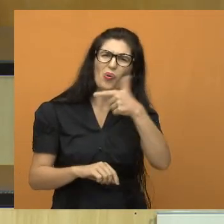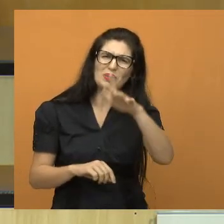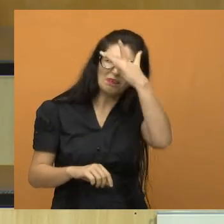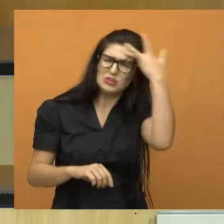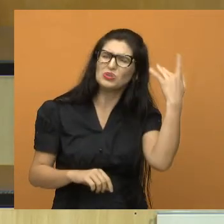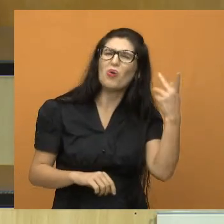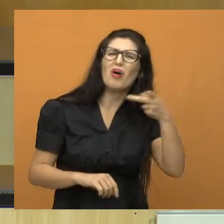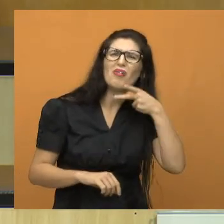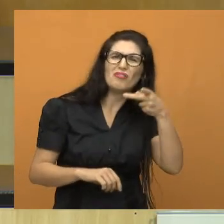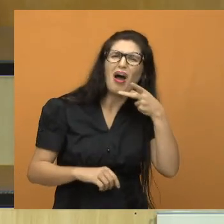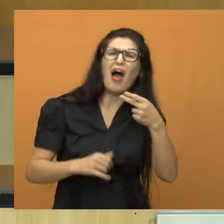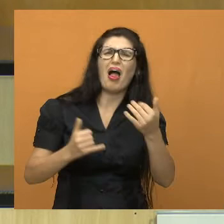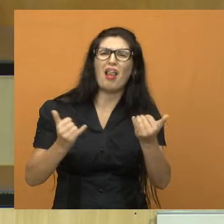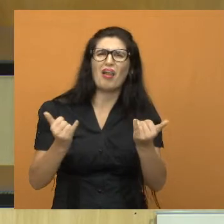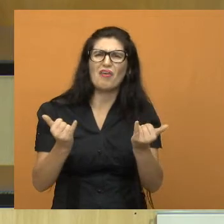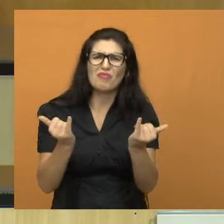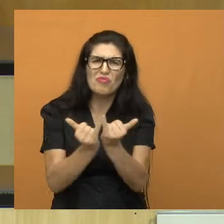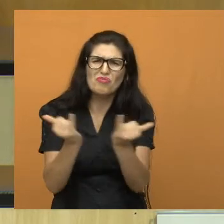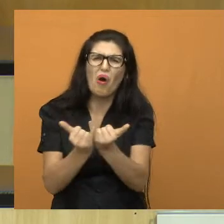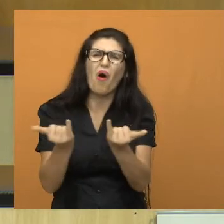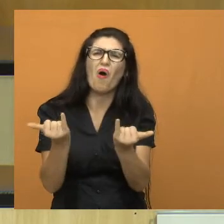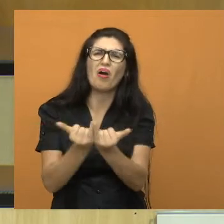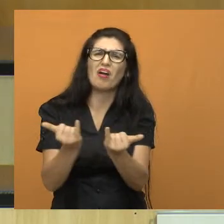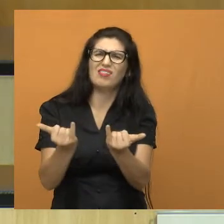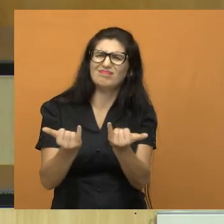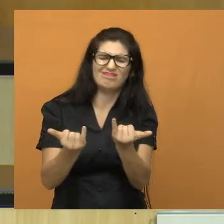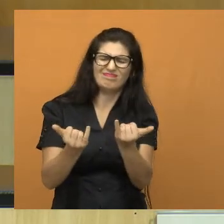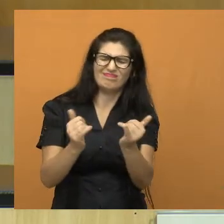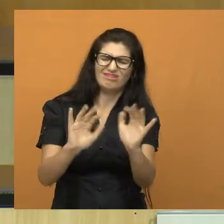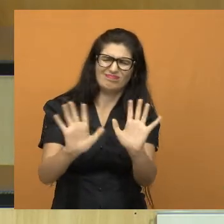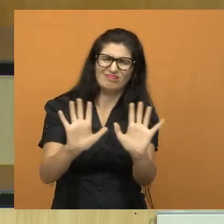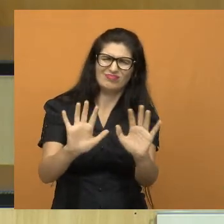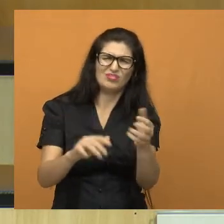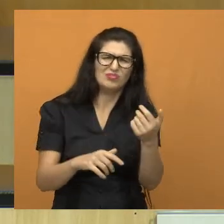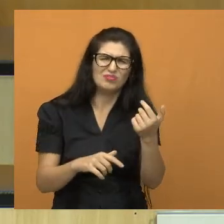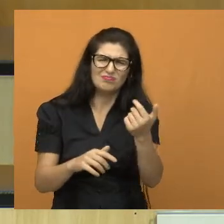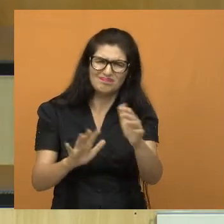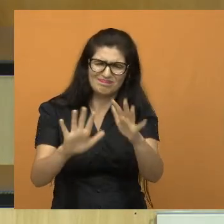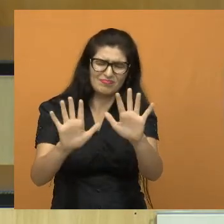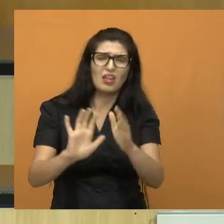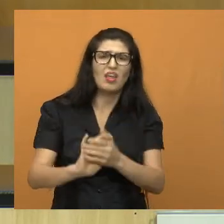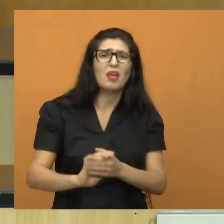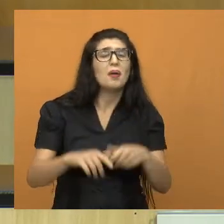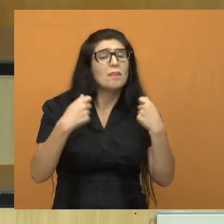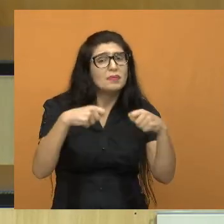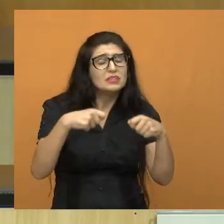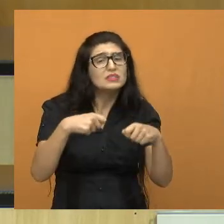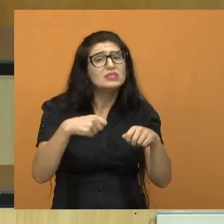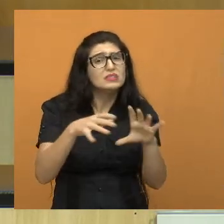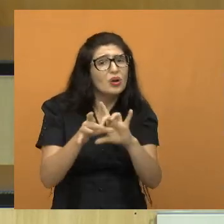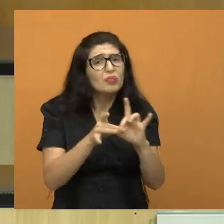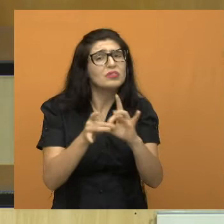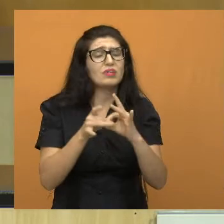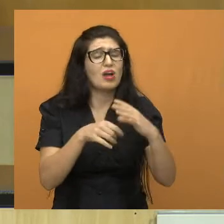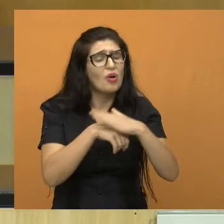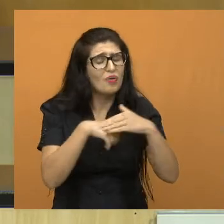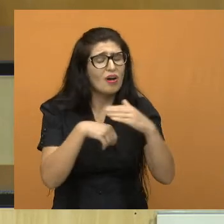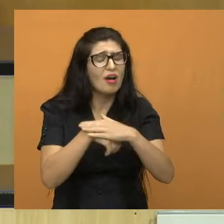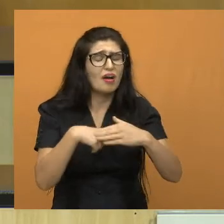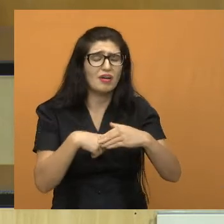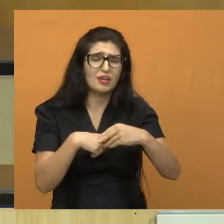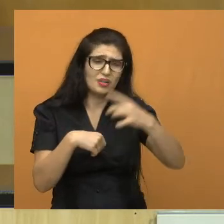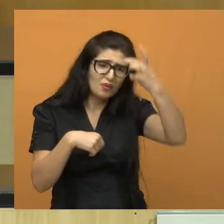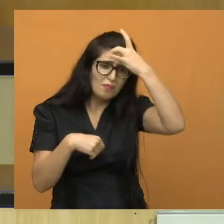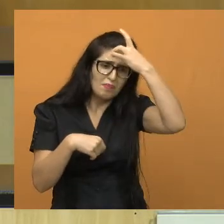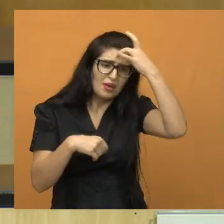acho, tem que começar da gente. Mas a gente não olhar só quem está... amar os nossos amigos